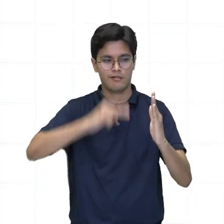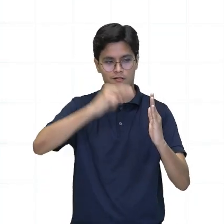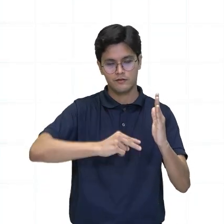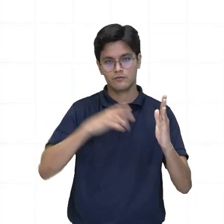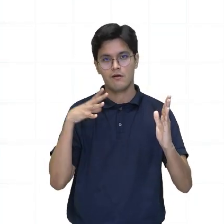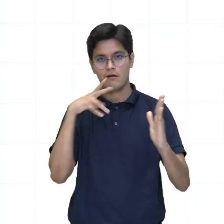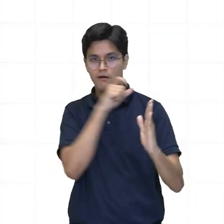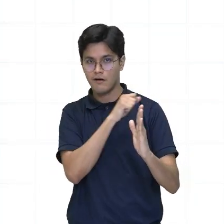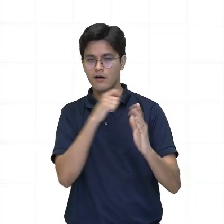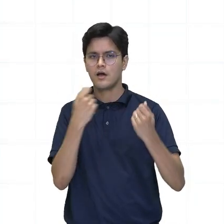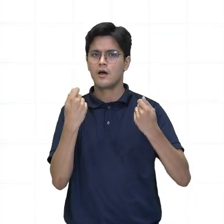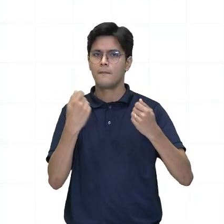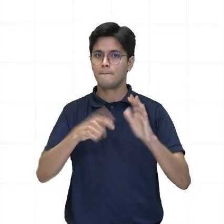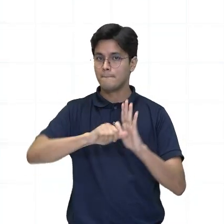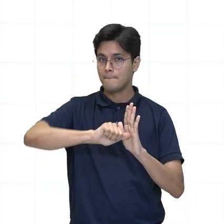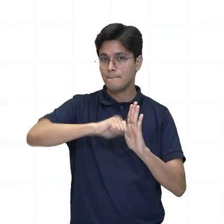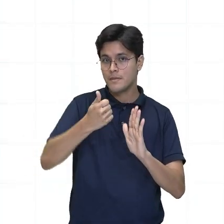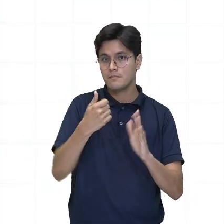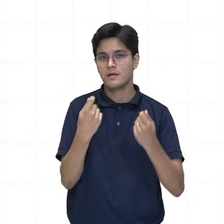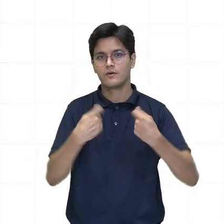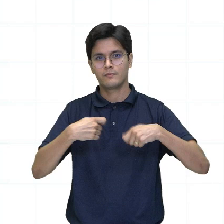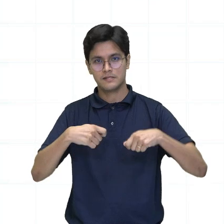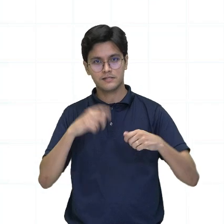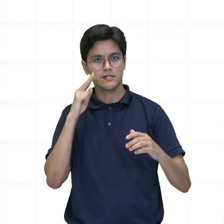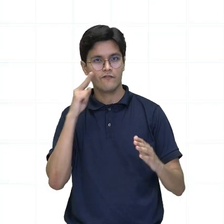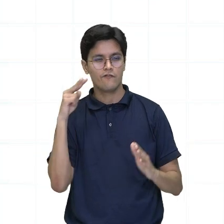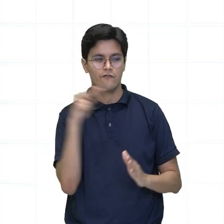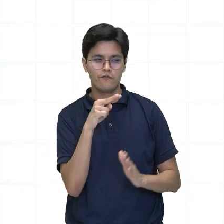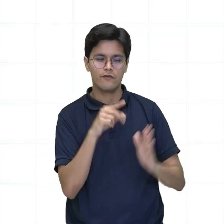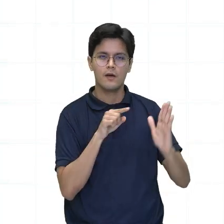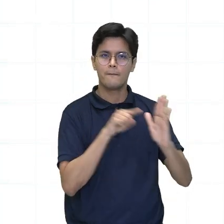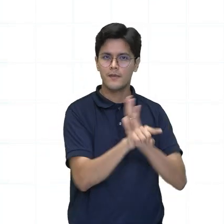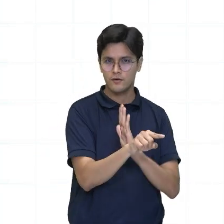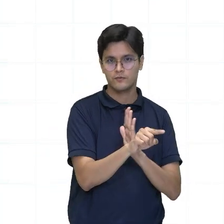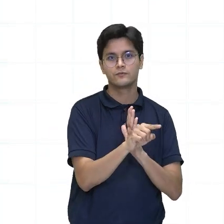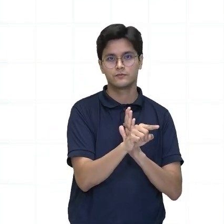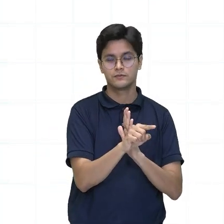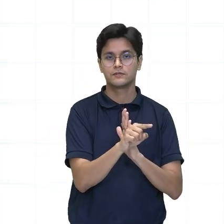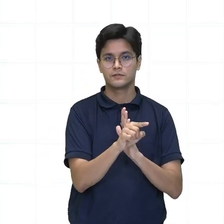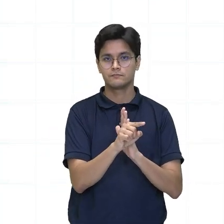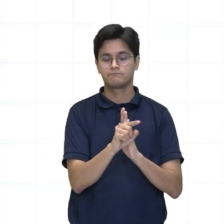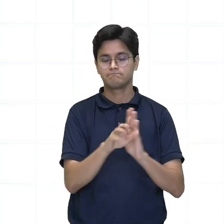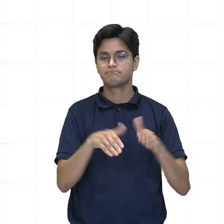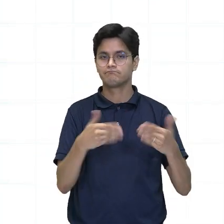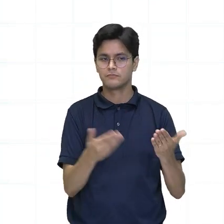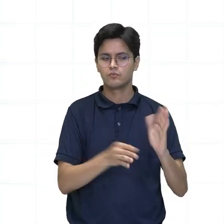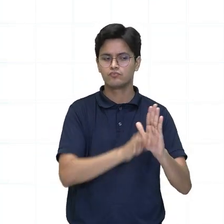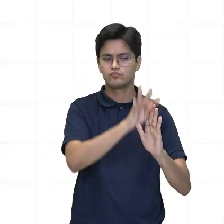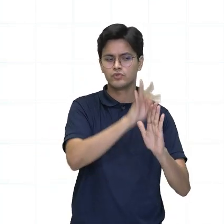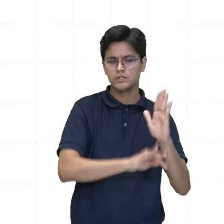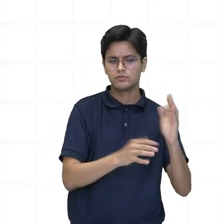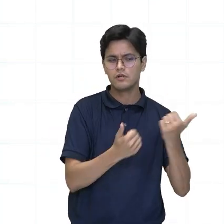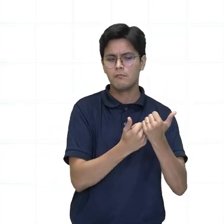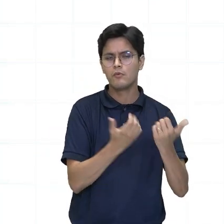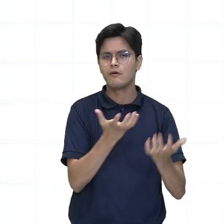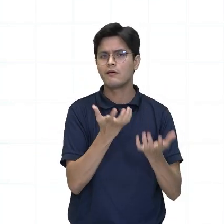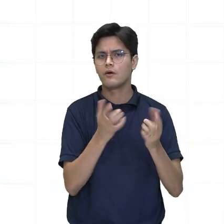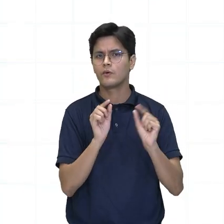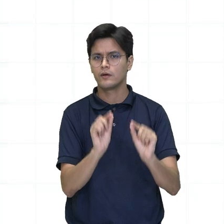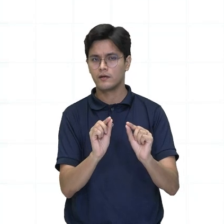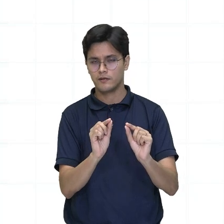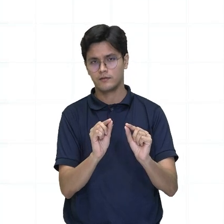a pergunta. O que ele quer de mim, tá? Então, de acordo com o texto, é correto afirmar